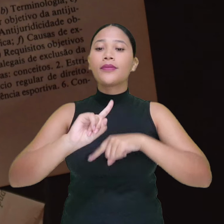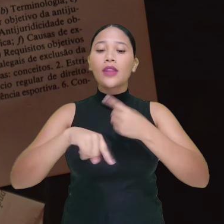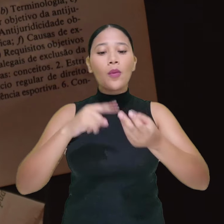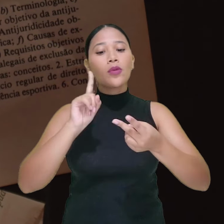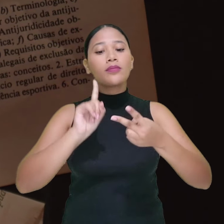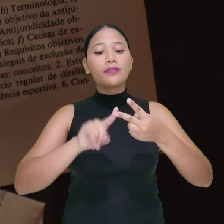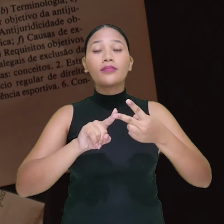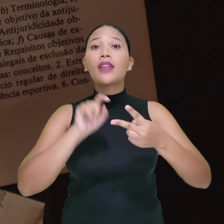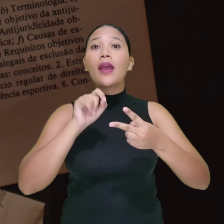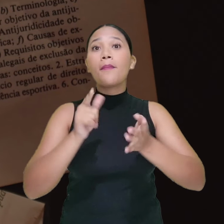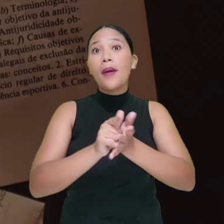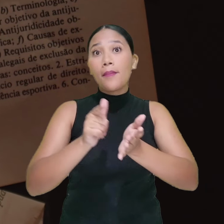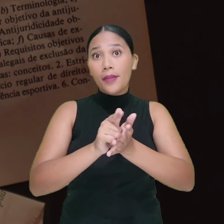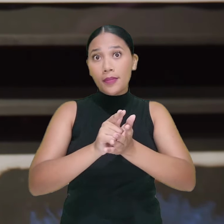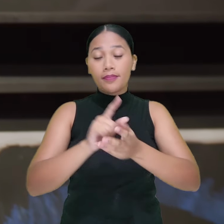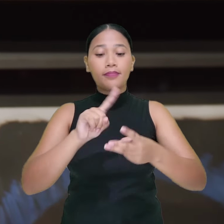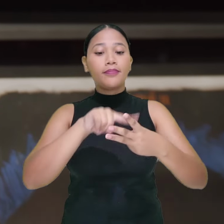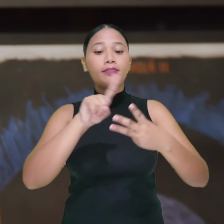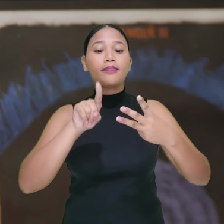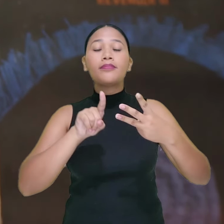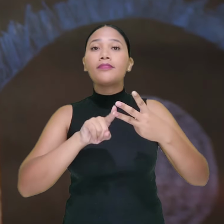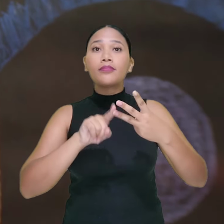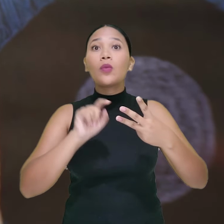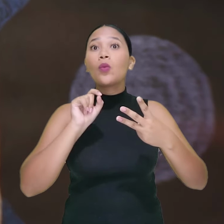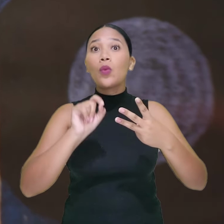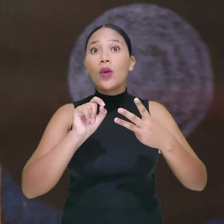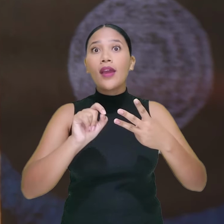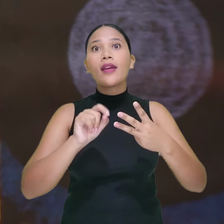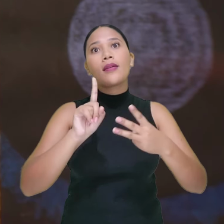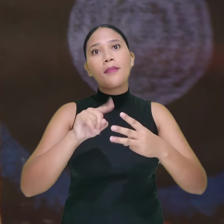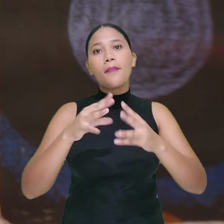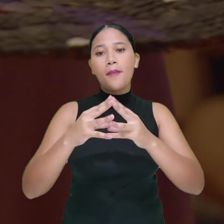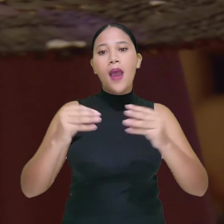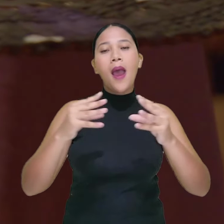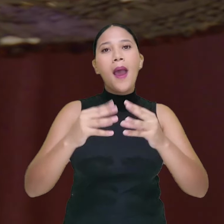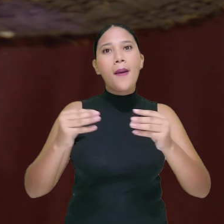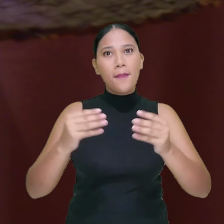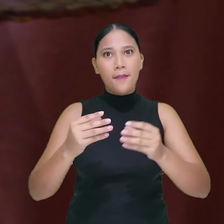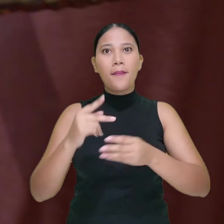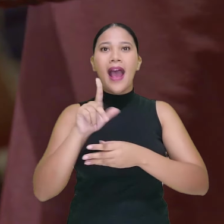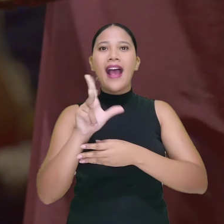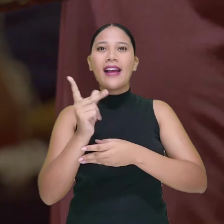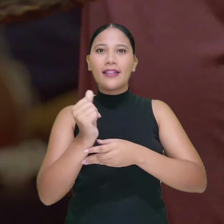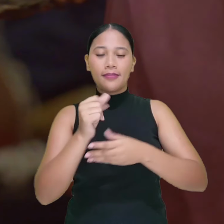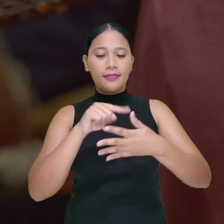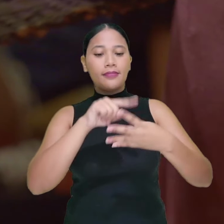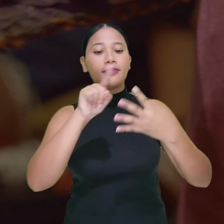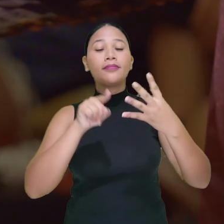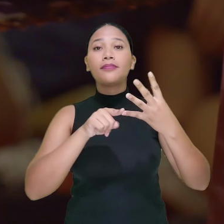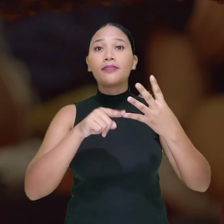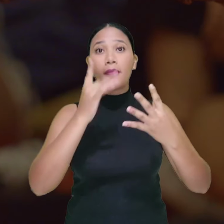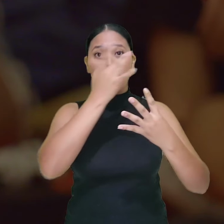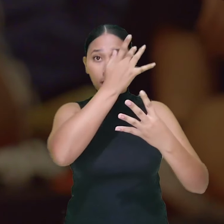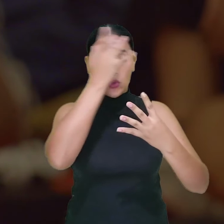P seria pedra, o segundo P seria papel, o terceiro P seria palha